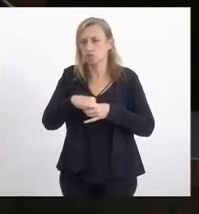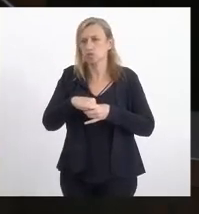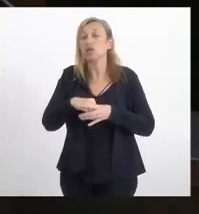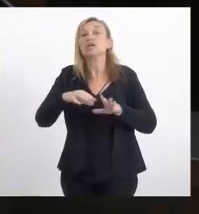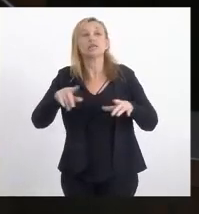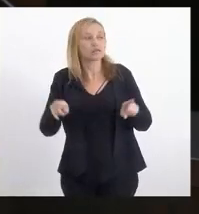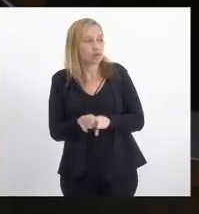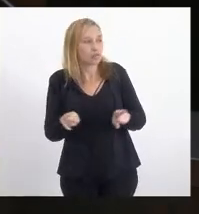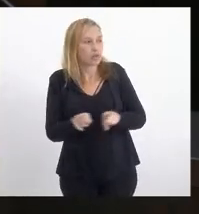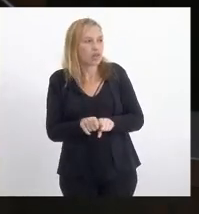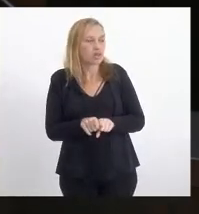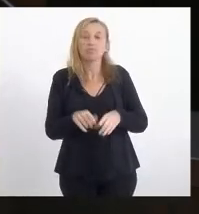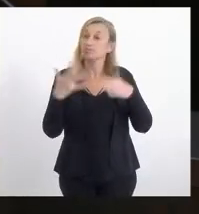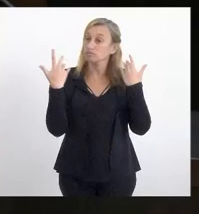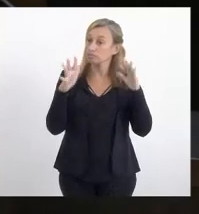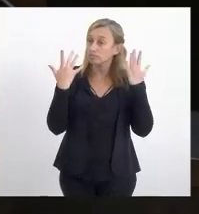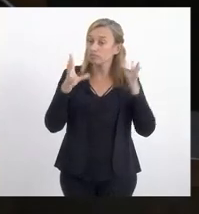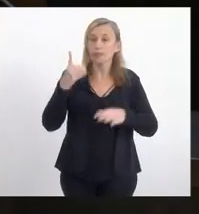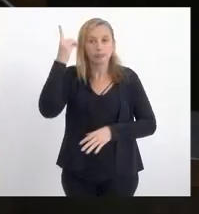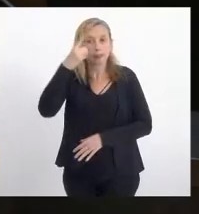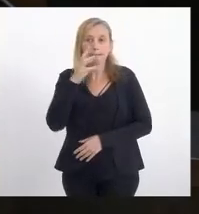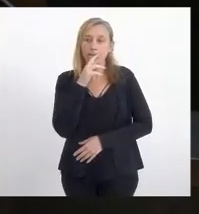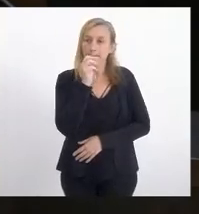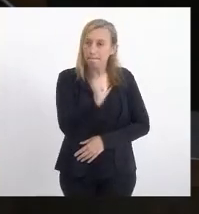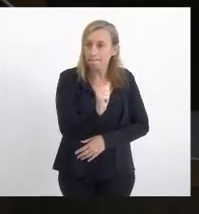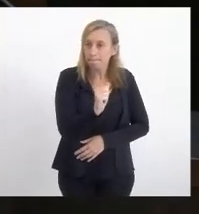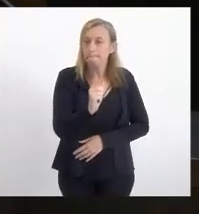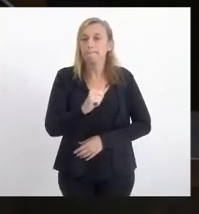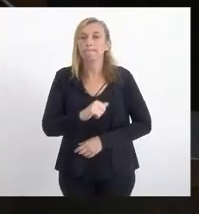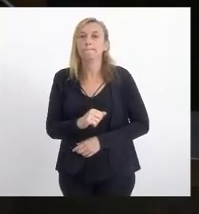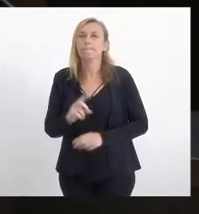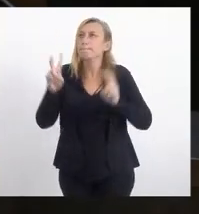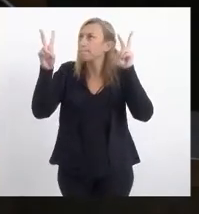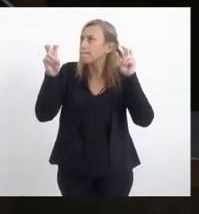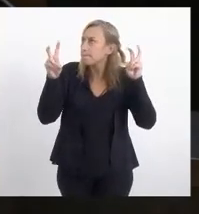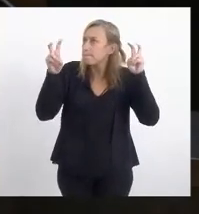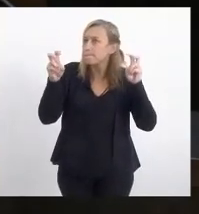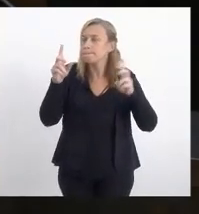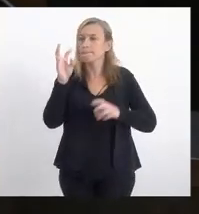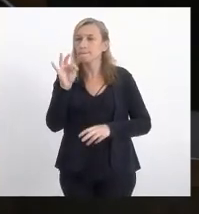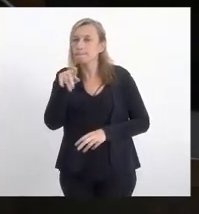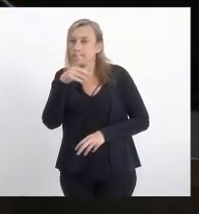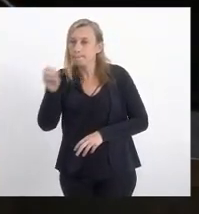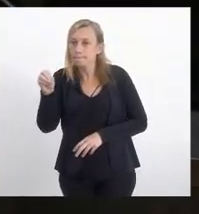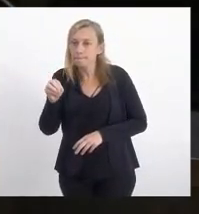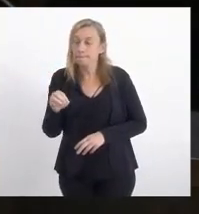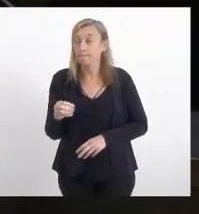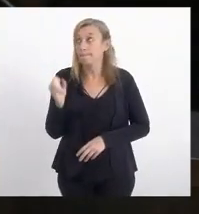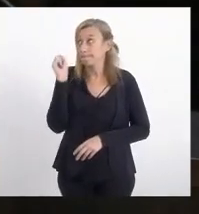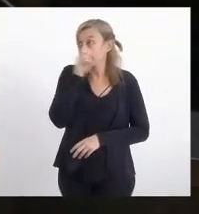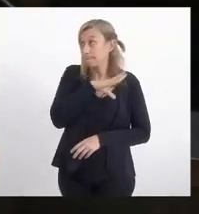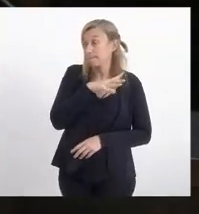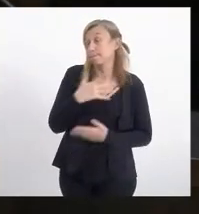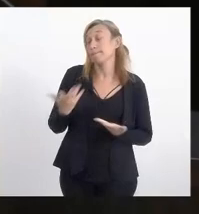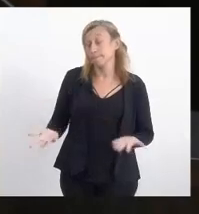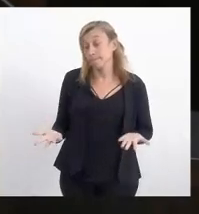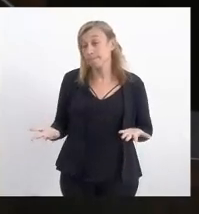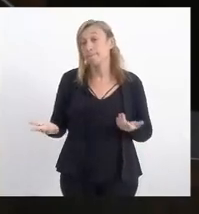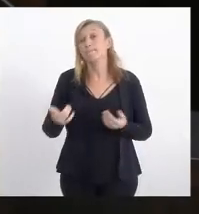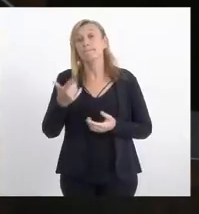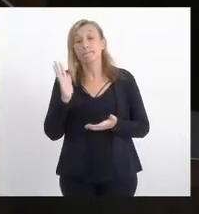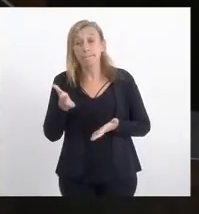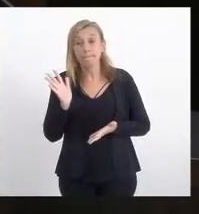E aí também parabenizam deputados Rodrigo Amorim esse tema de gratificação a coisa mais absurda que existe